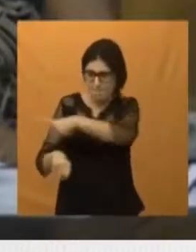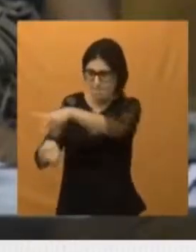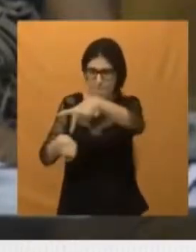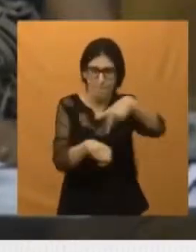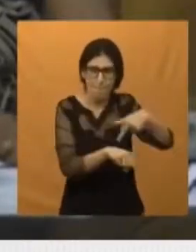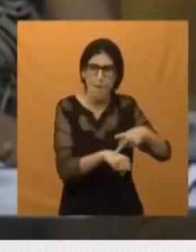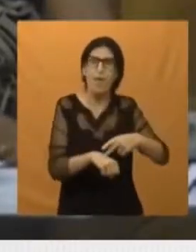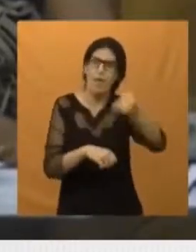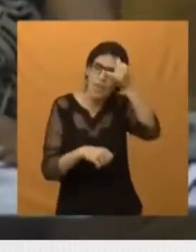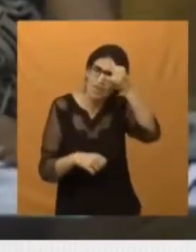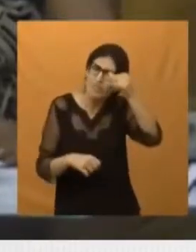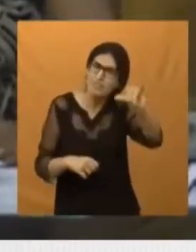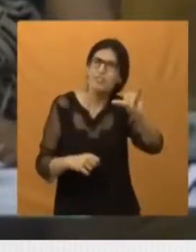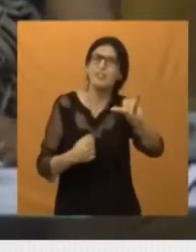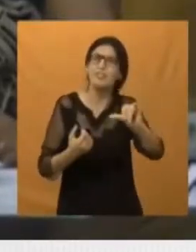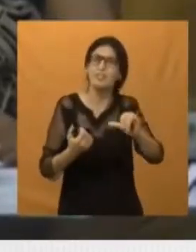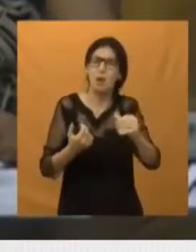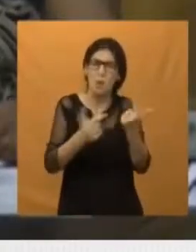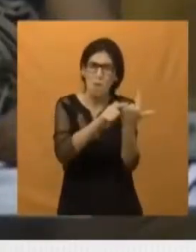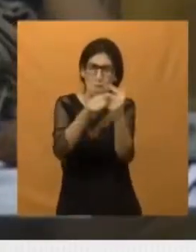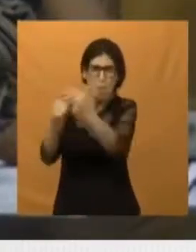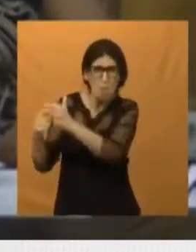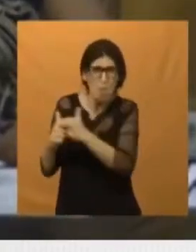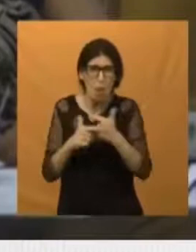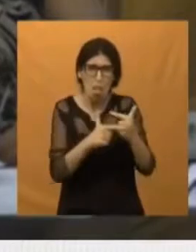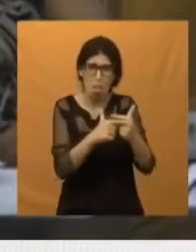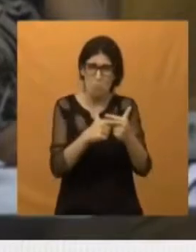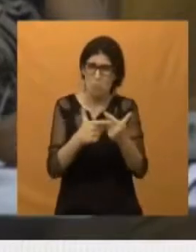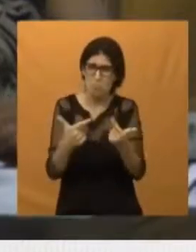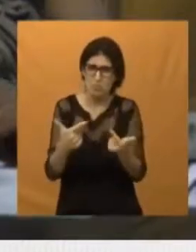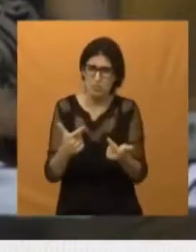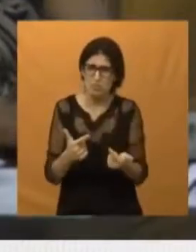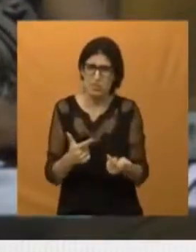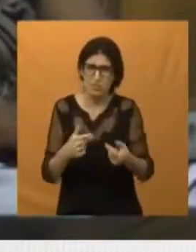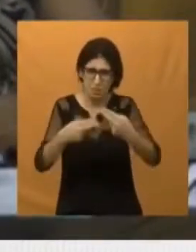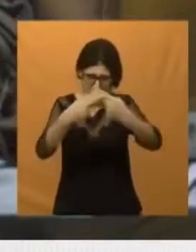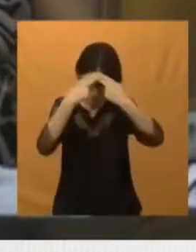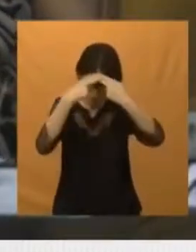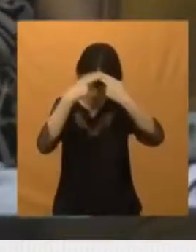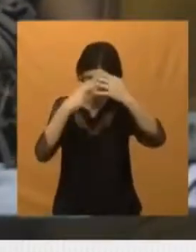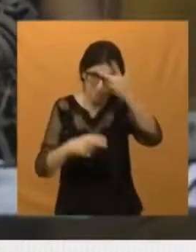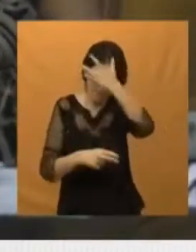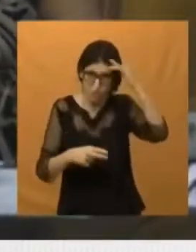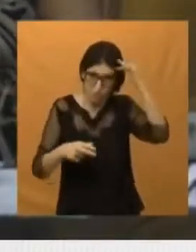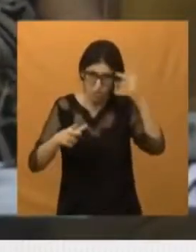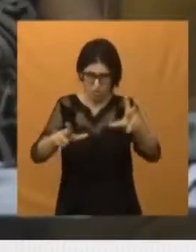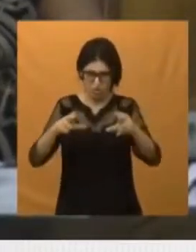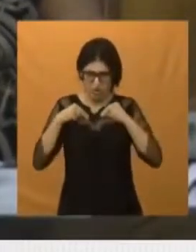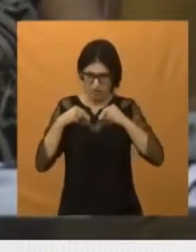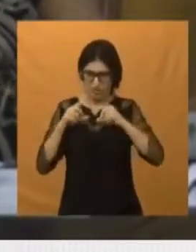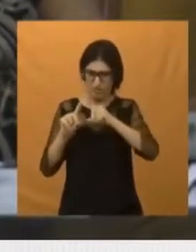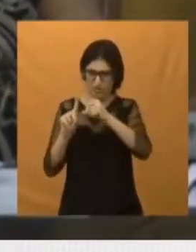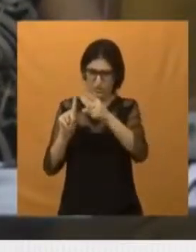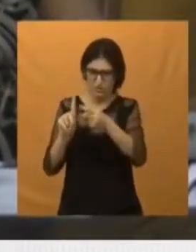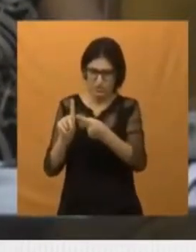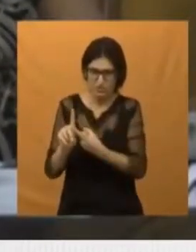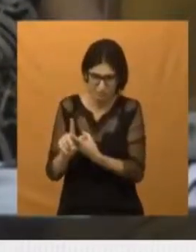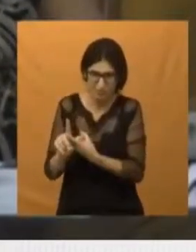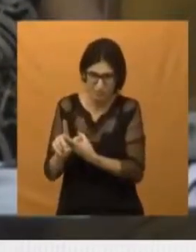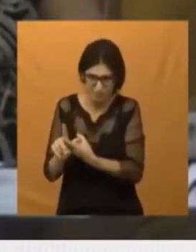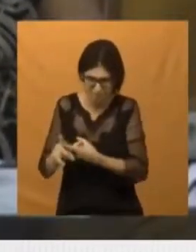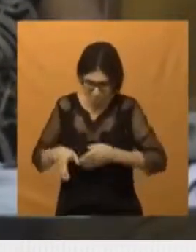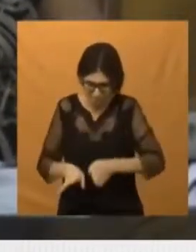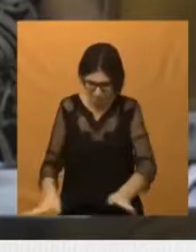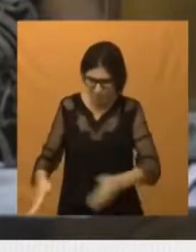durante o parto, trazendo mais conforto, tornando aquela parturiente mais colaborativa, 5 minutos, eu sei,